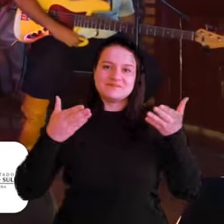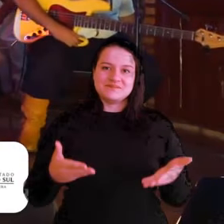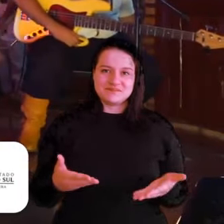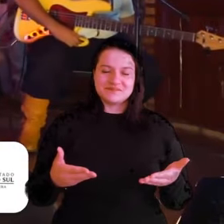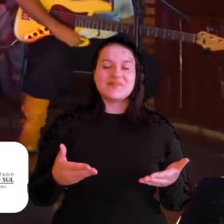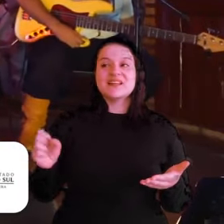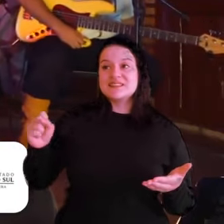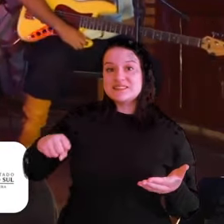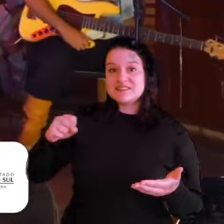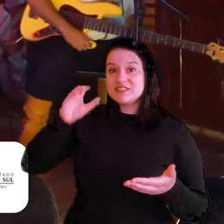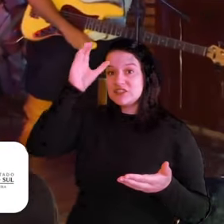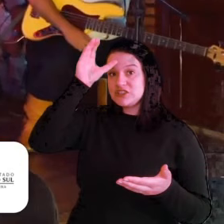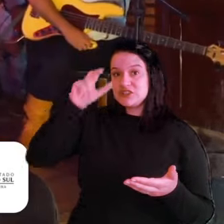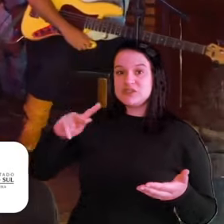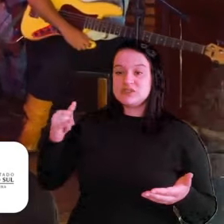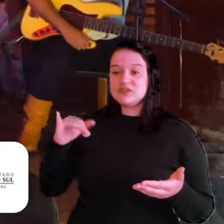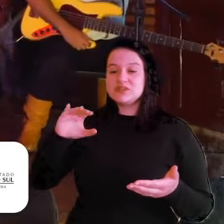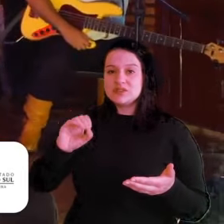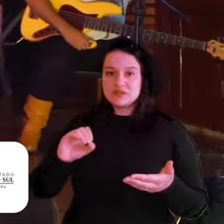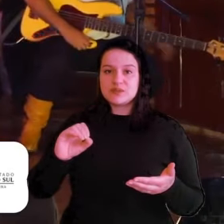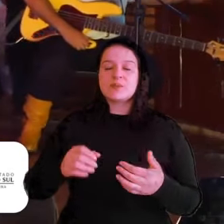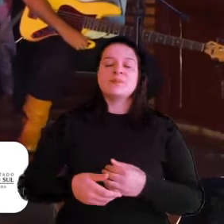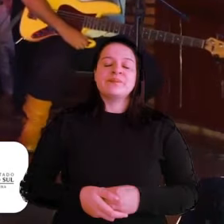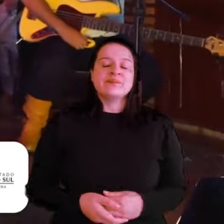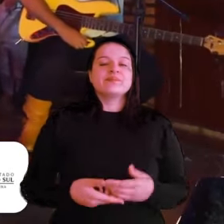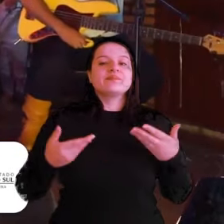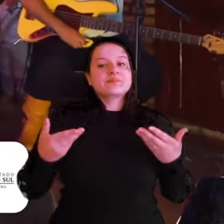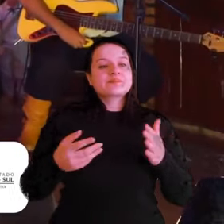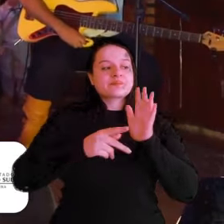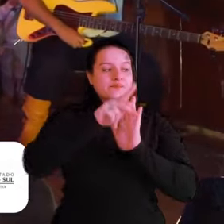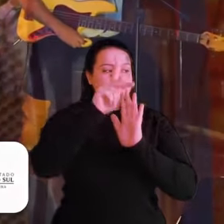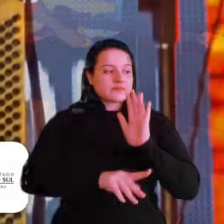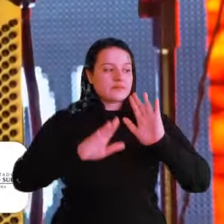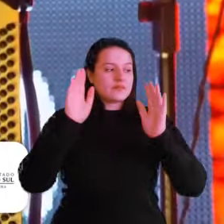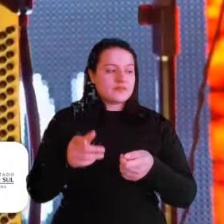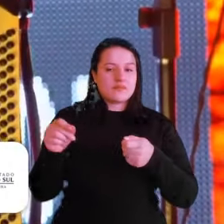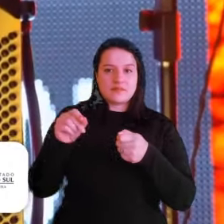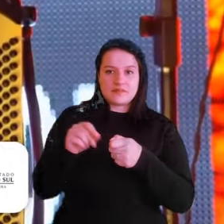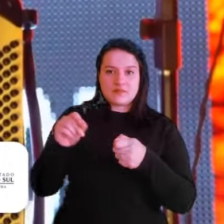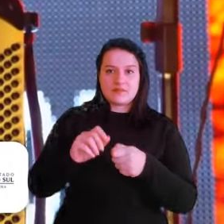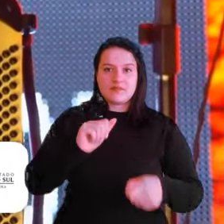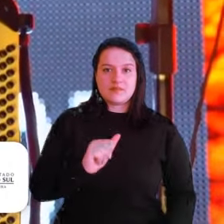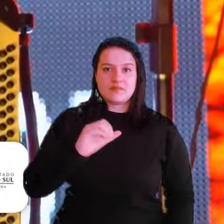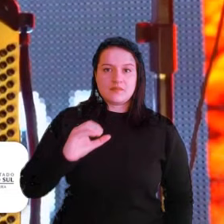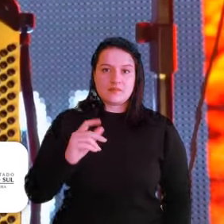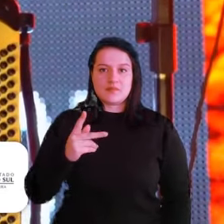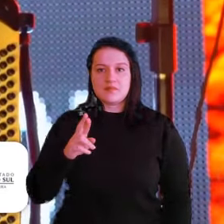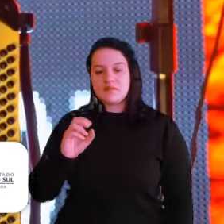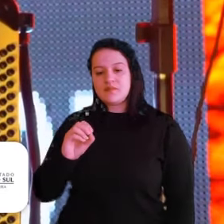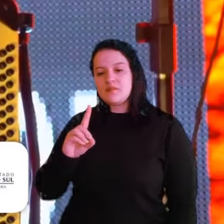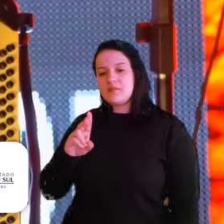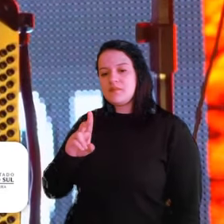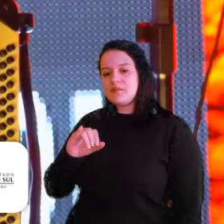nosso rancho? Isso aí, tio Chico. Esse é um recado muito importante, lembrando que esse projeto está sendo realizado pela AC